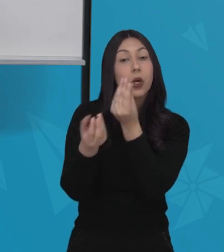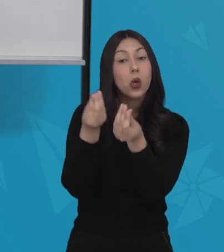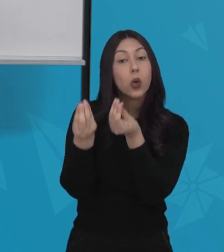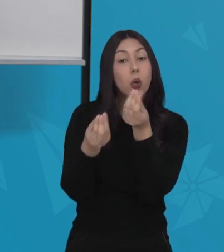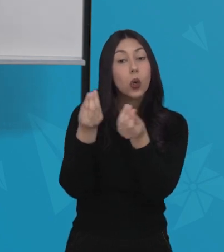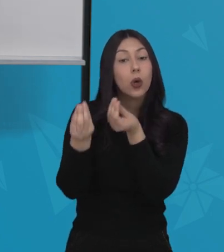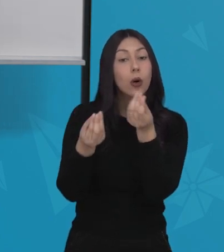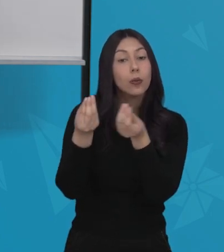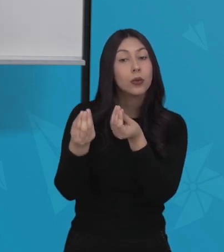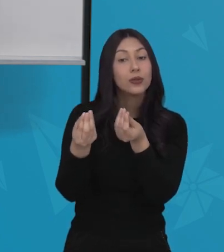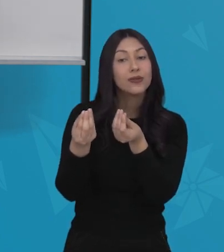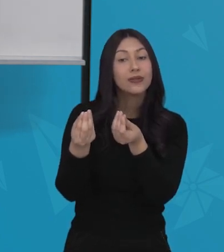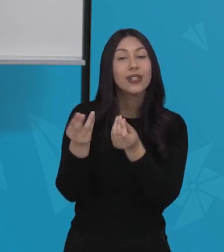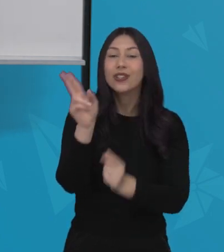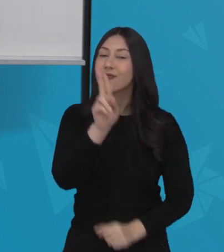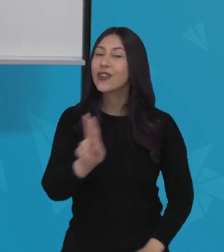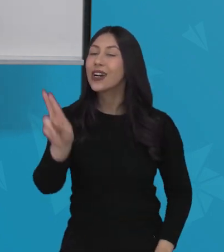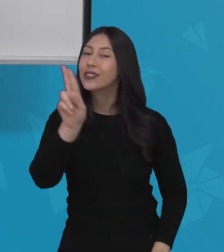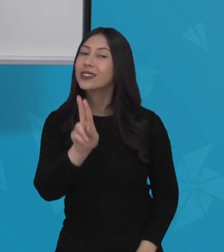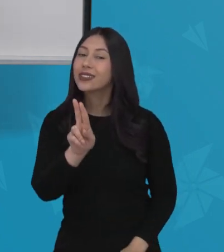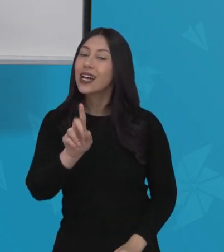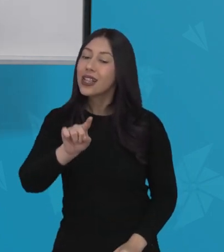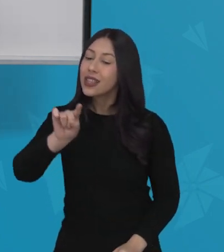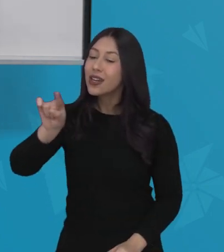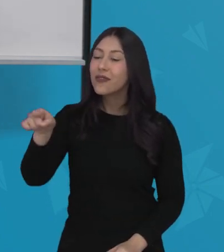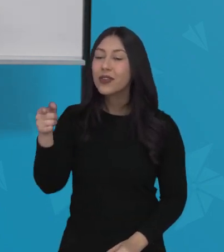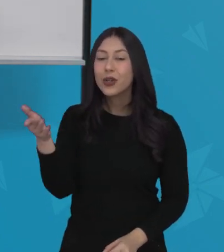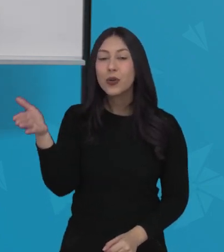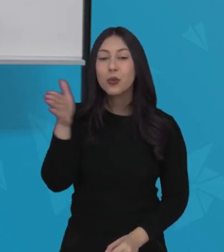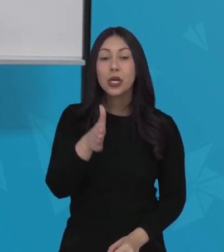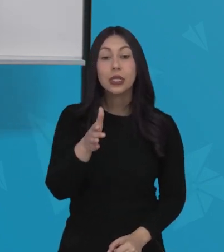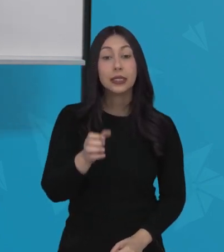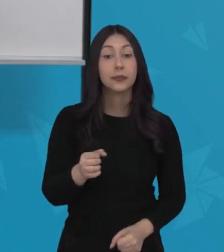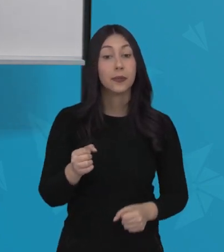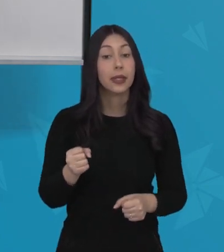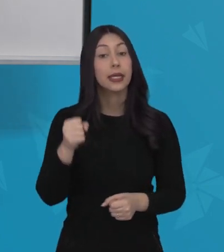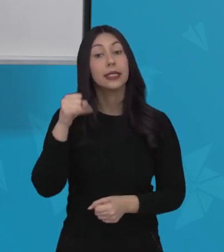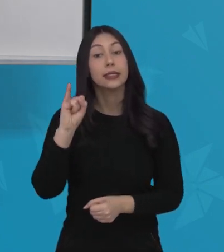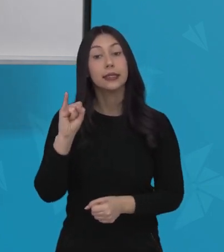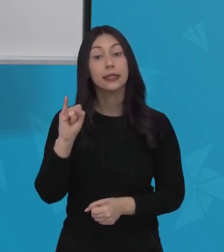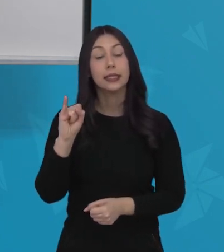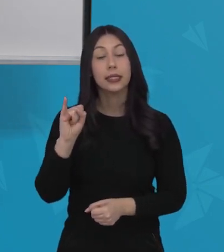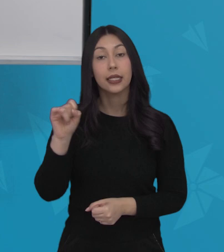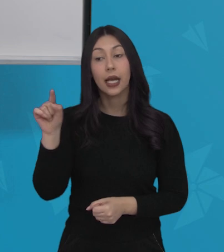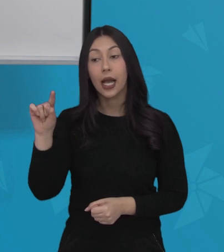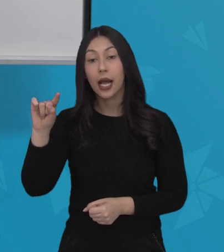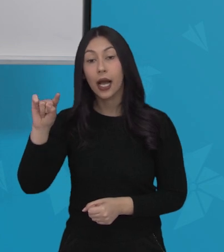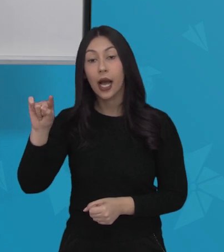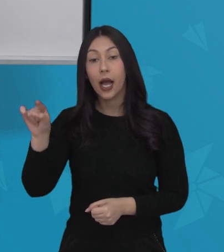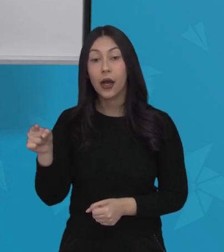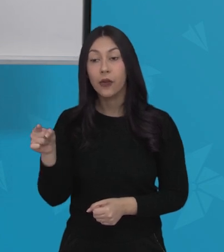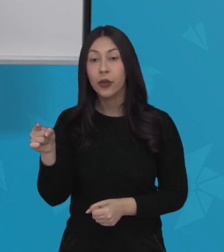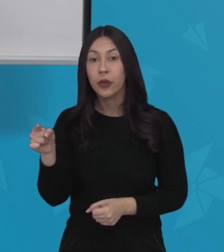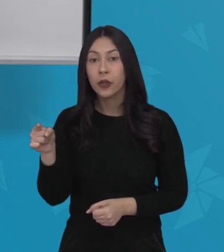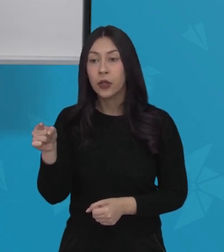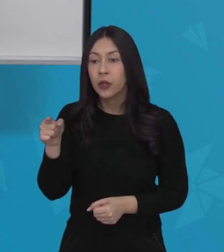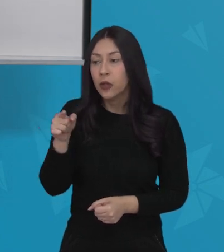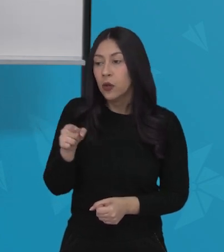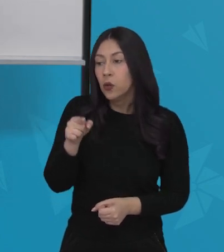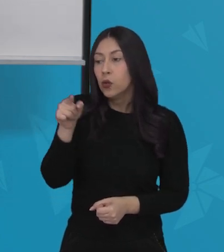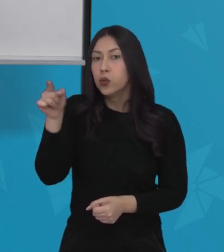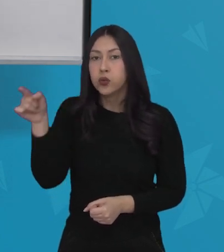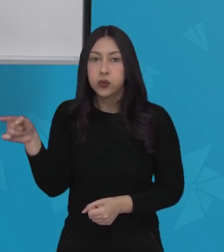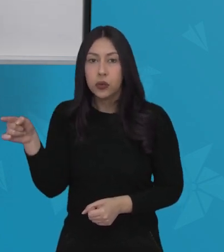científica? A gente vai aplicar aquilo que a gente acabou de comentar. Se a gente colocar a vírgula aqui, para colocar esse número como estando